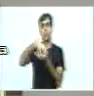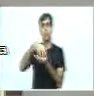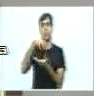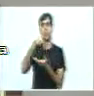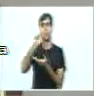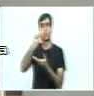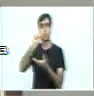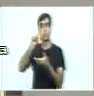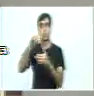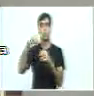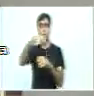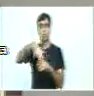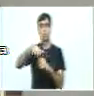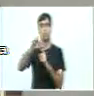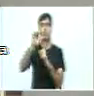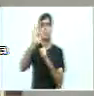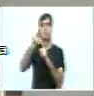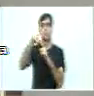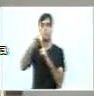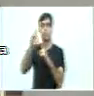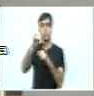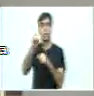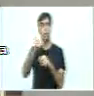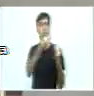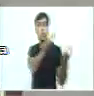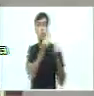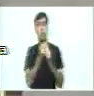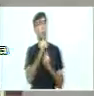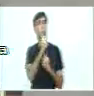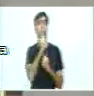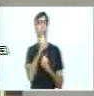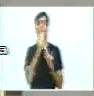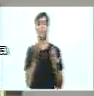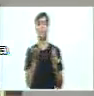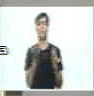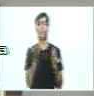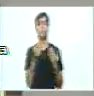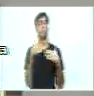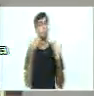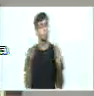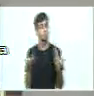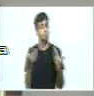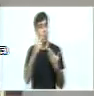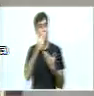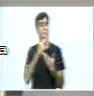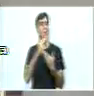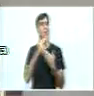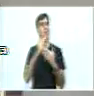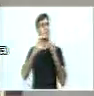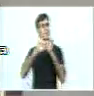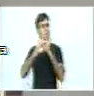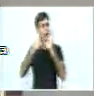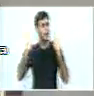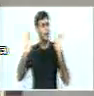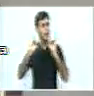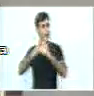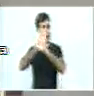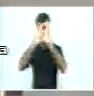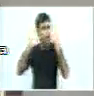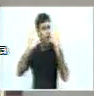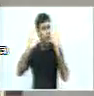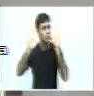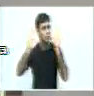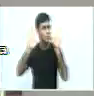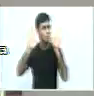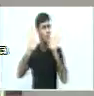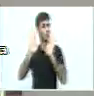Santa Cruz e de São José do Triunfo, e até hoje esses documentos não chegou. Então, transparência onde? Né? Isso aí